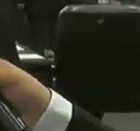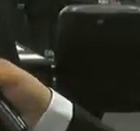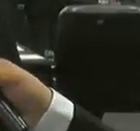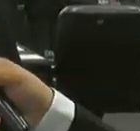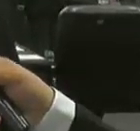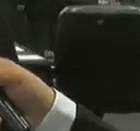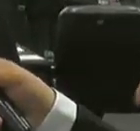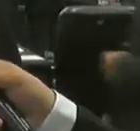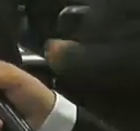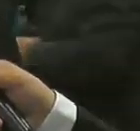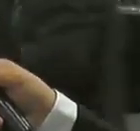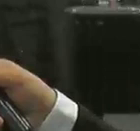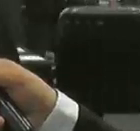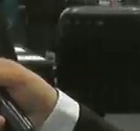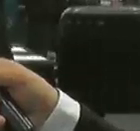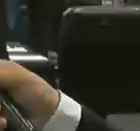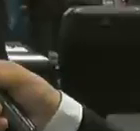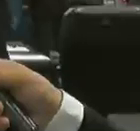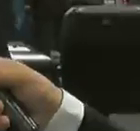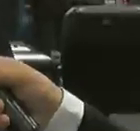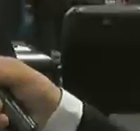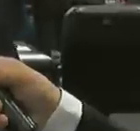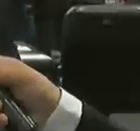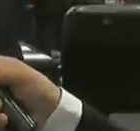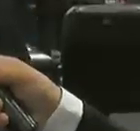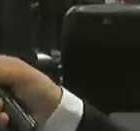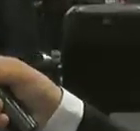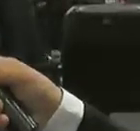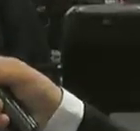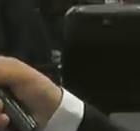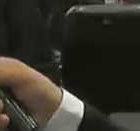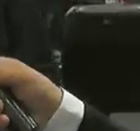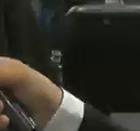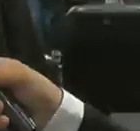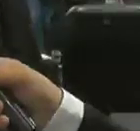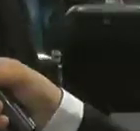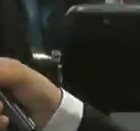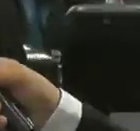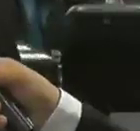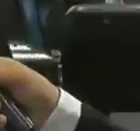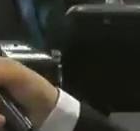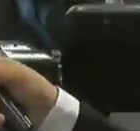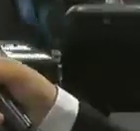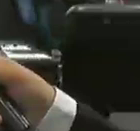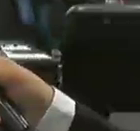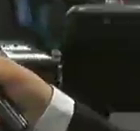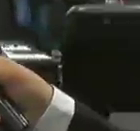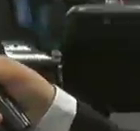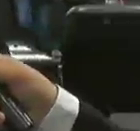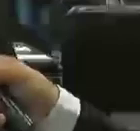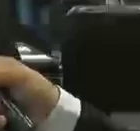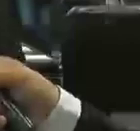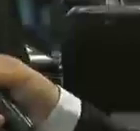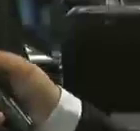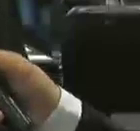aquilo que pode estar indo para o seu bairro, aquilo que não pode estar indo, aquilo que o vereador está brigando. Isso se vê que o projeto que ele pensa para o seu bairro não está incluído, que ele